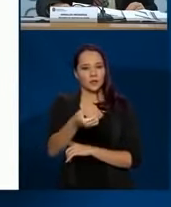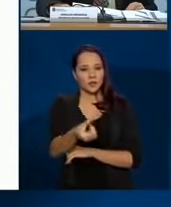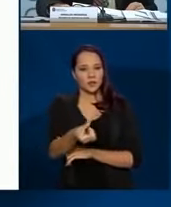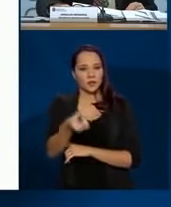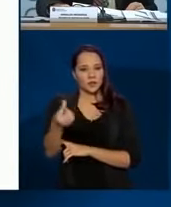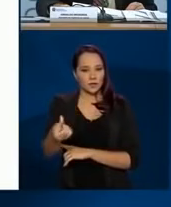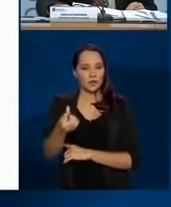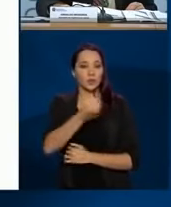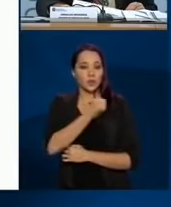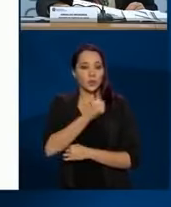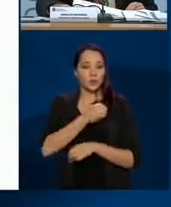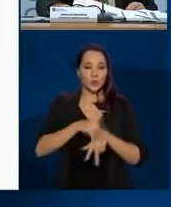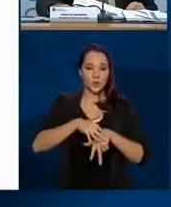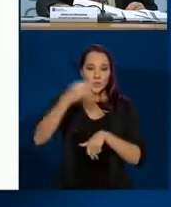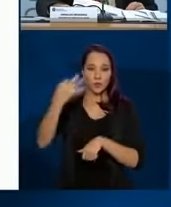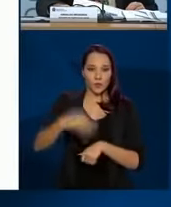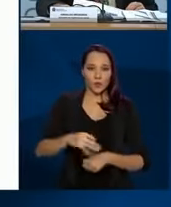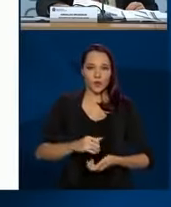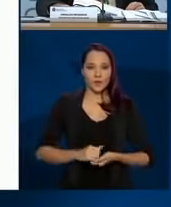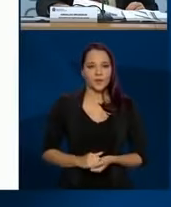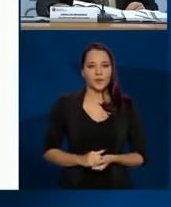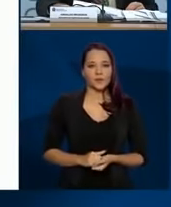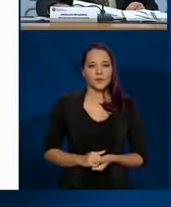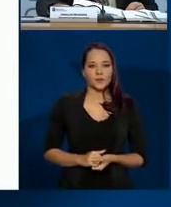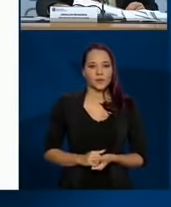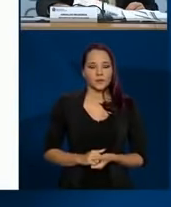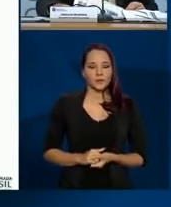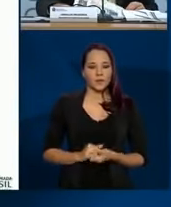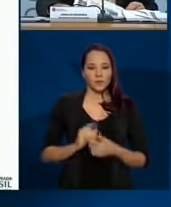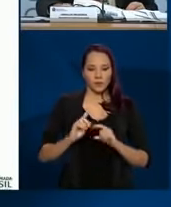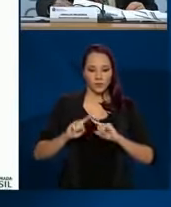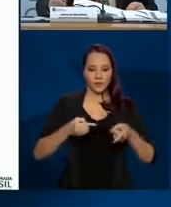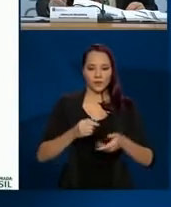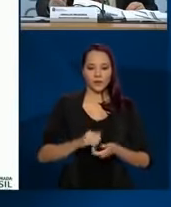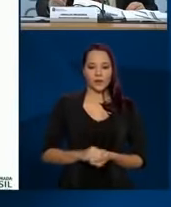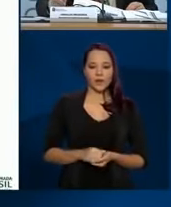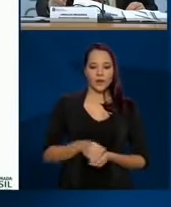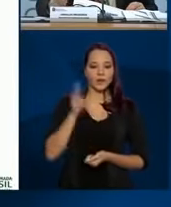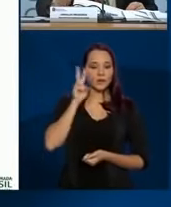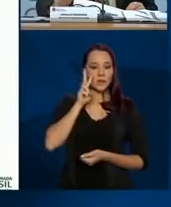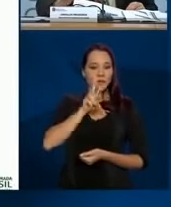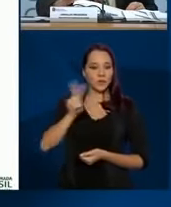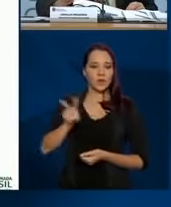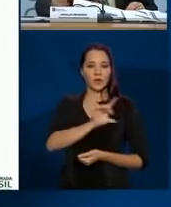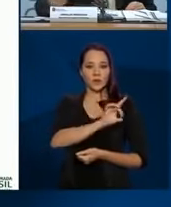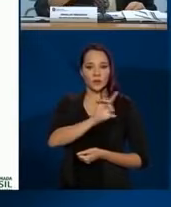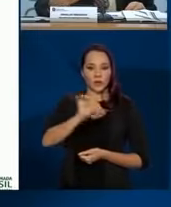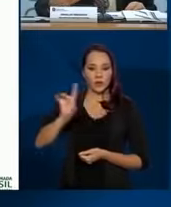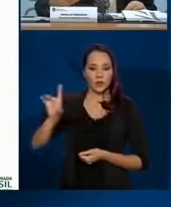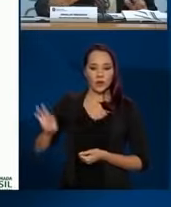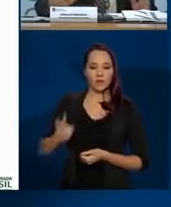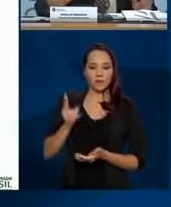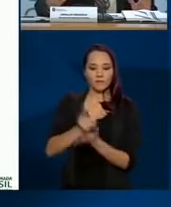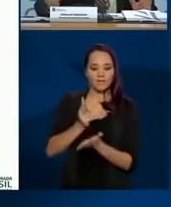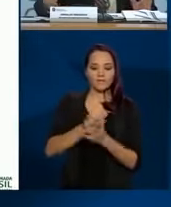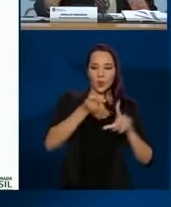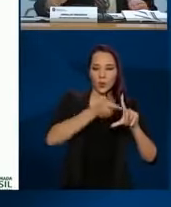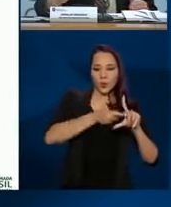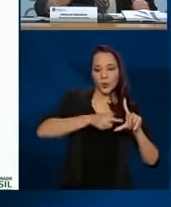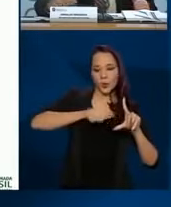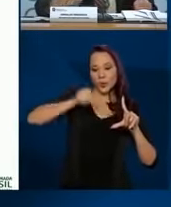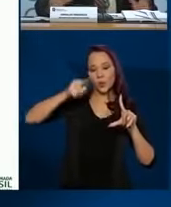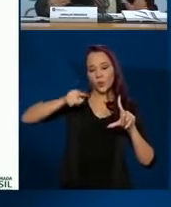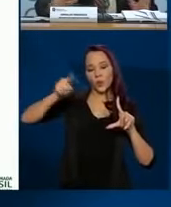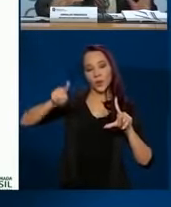44.766 o número de casos, né? Próximo. Quando a gente verifica, portanto, aquela mesma curva que nós mostramos